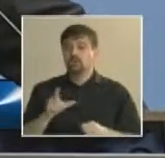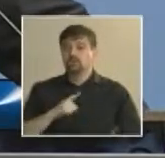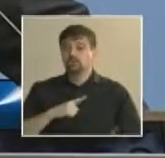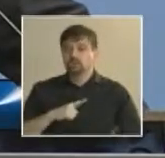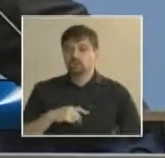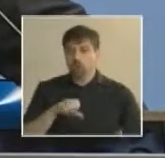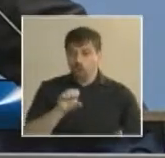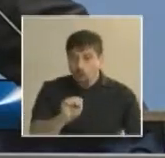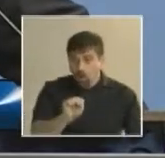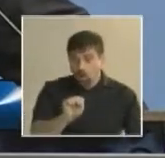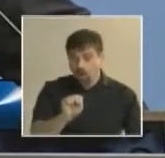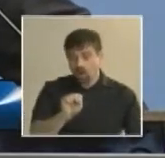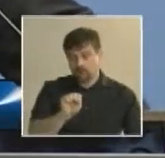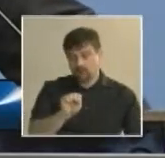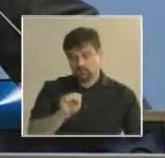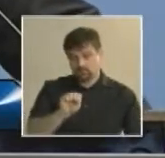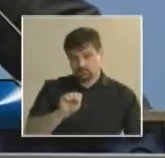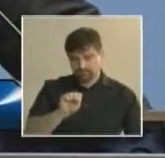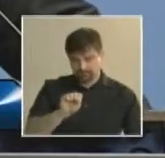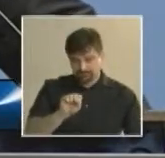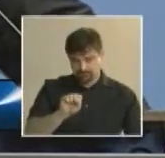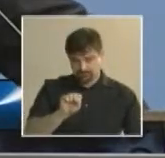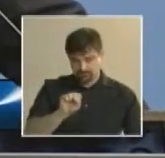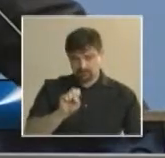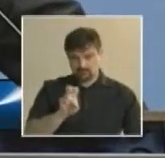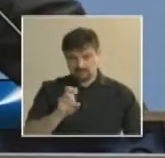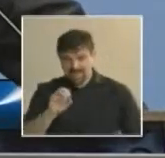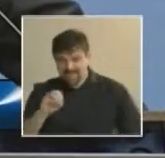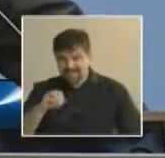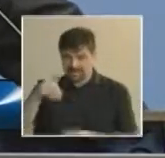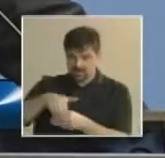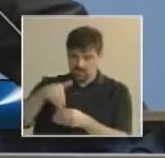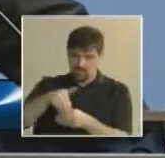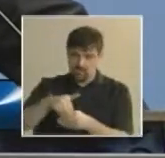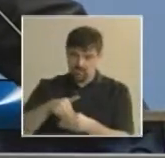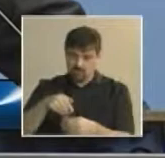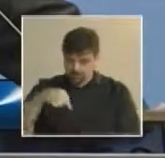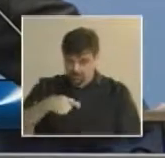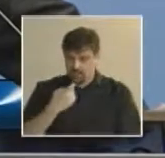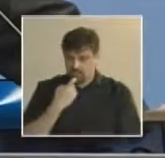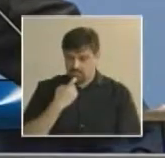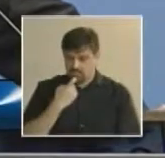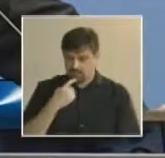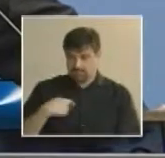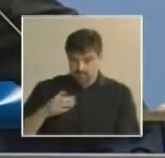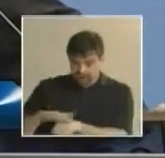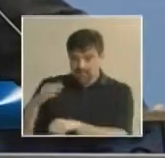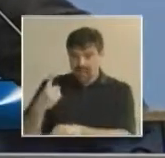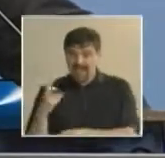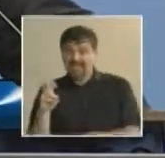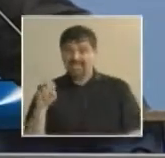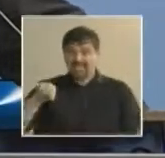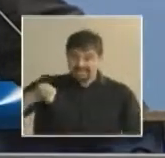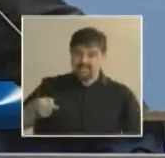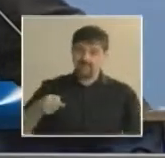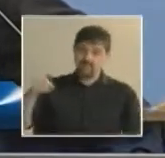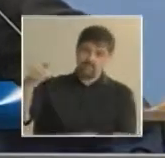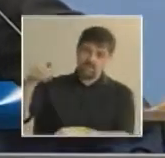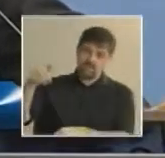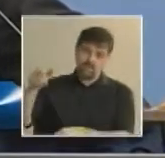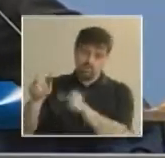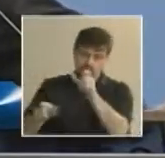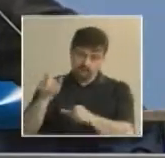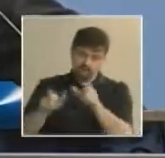cidade eu tive 8.500 nós temos aqui mais de 15 mil membros então vocês vejam que eles têm liberdade para